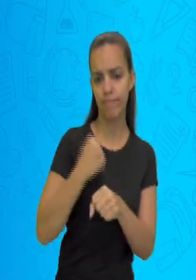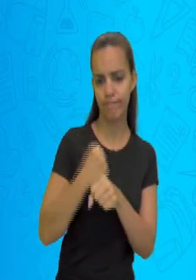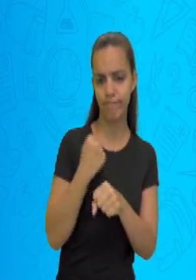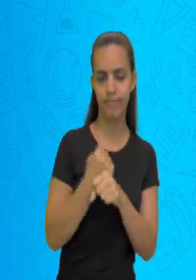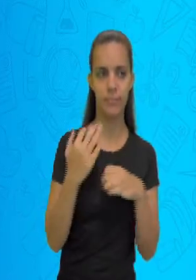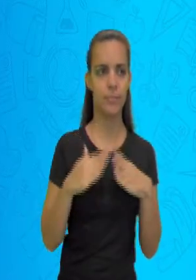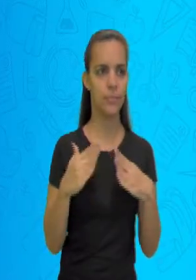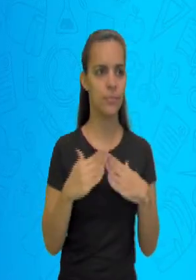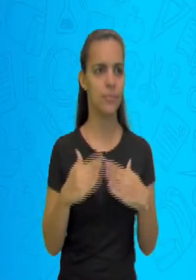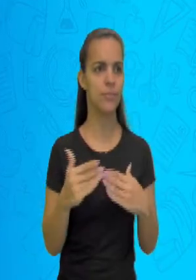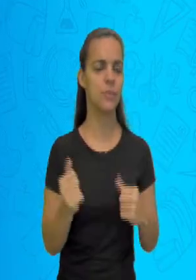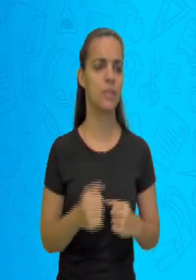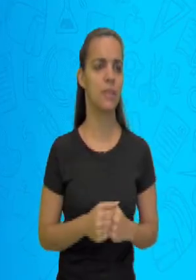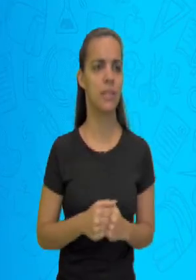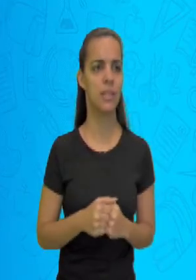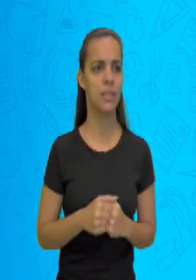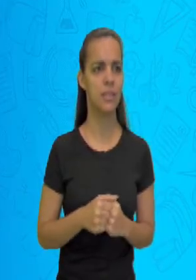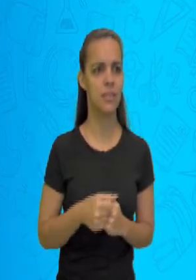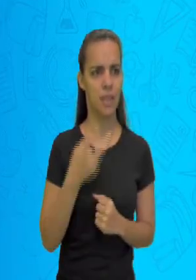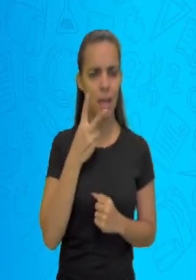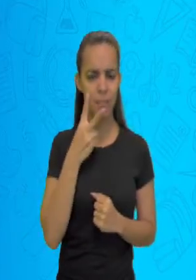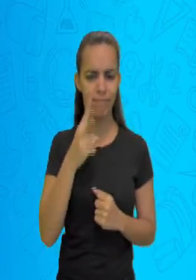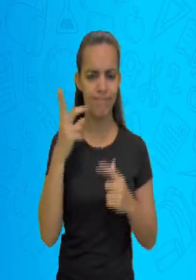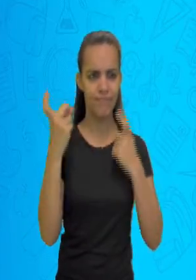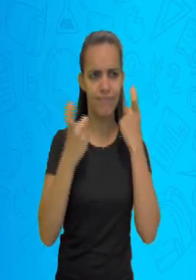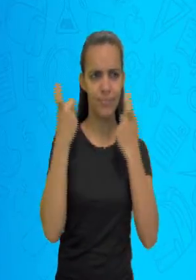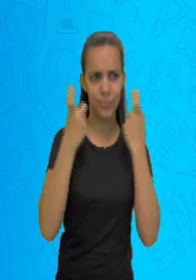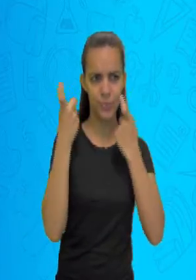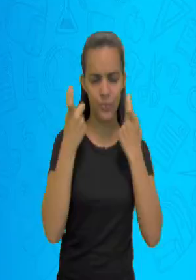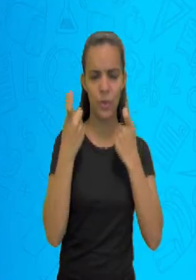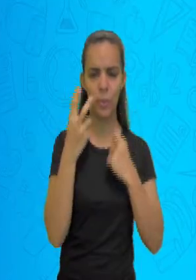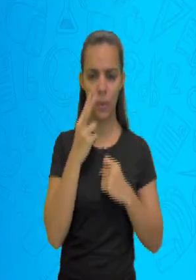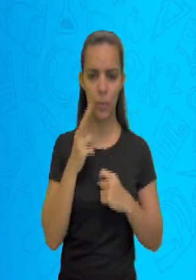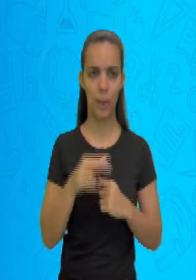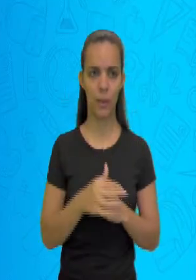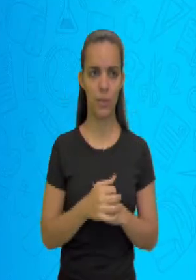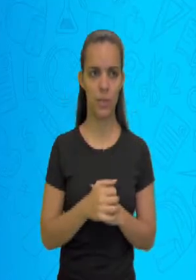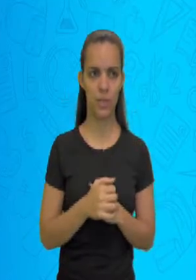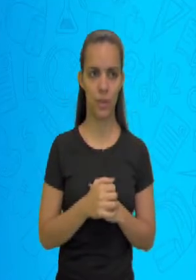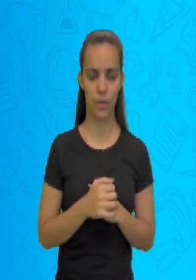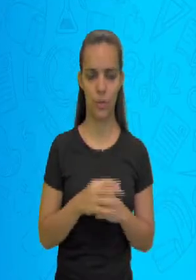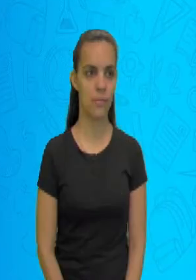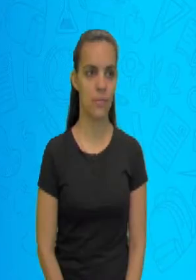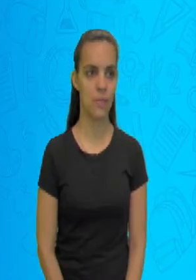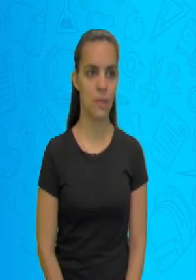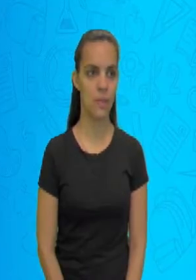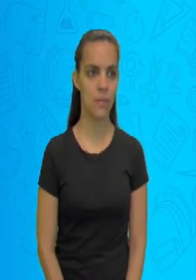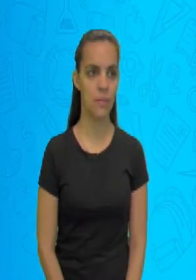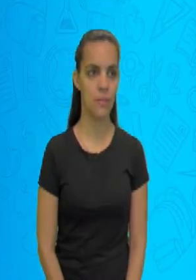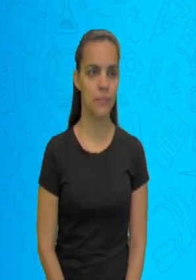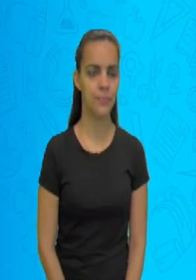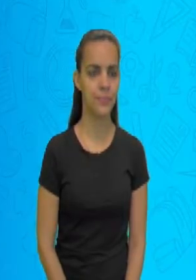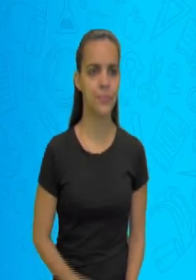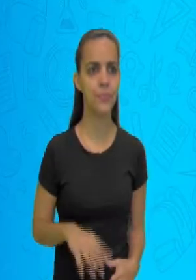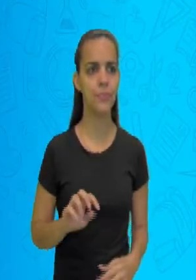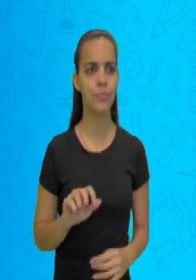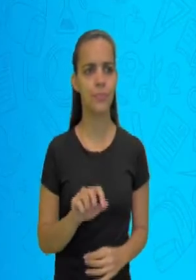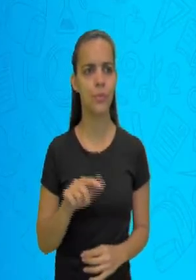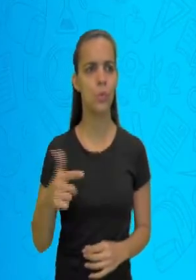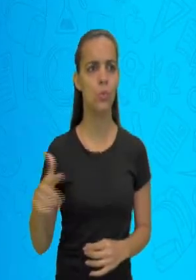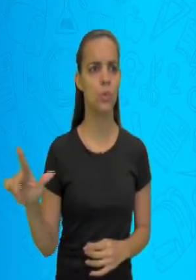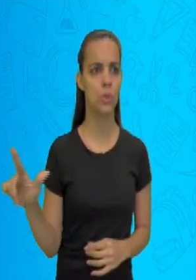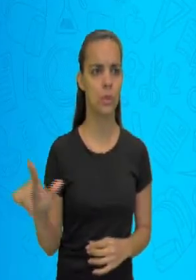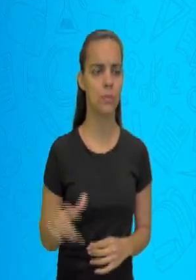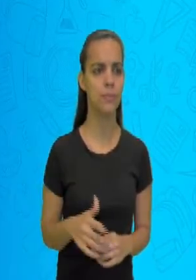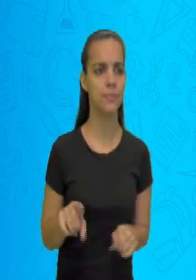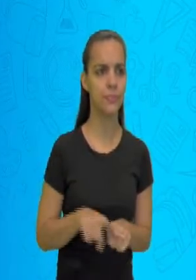ser instável ou não. Então a gente tem que preocupar muito com o tipo de solo. Outra coisa muito importante que